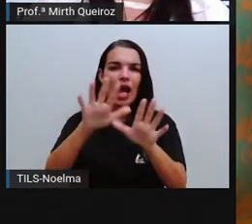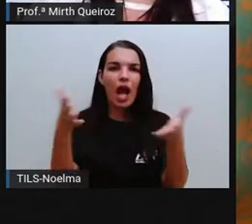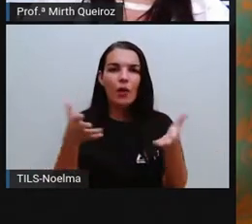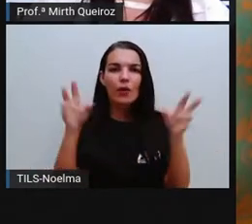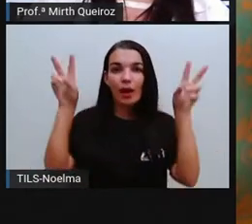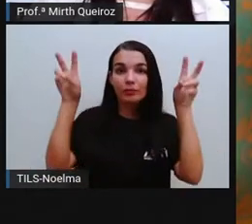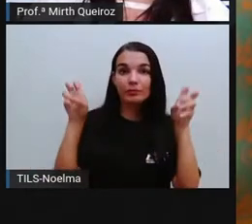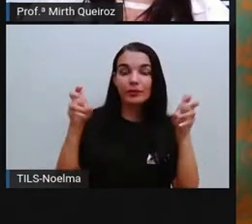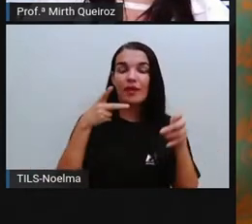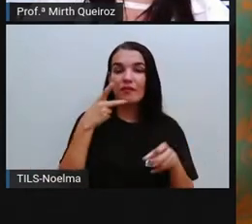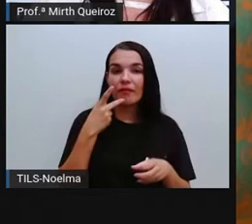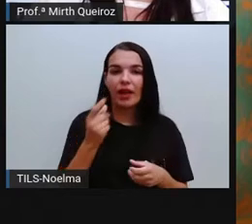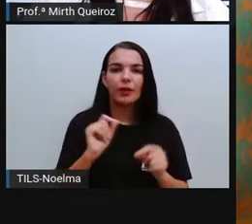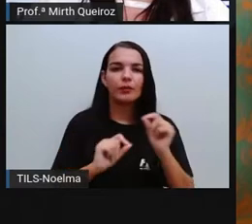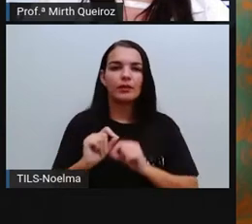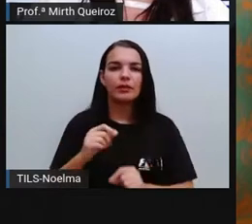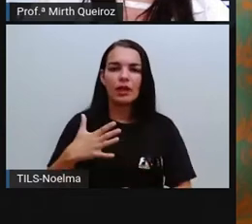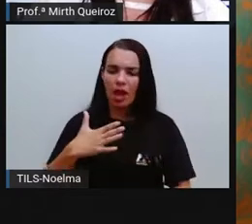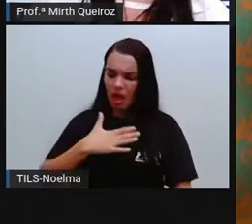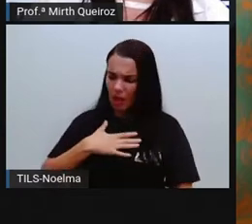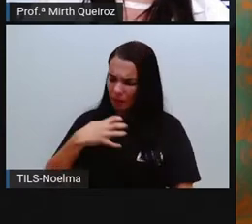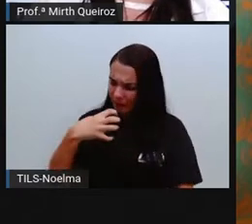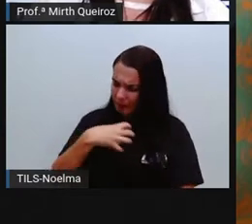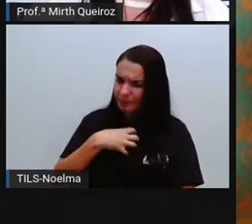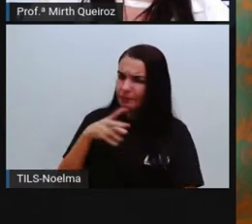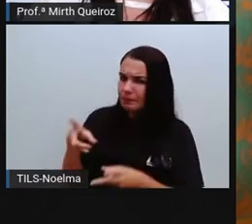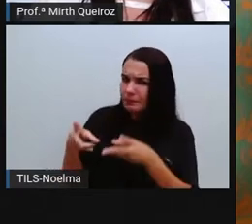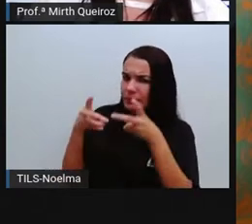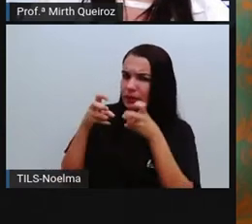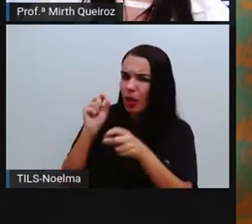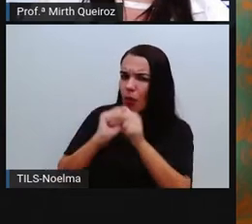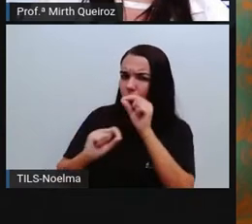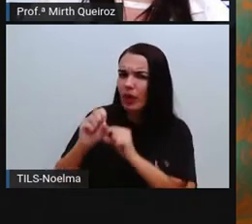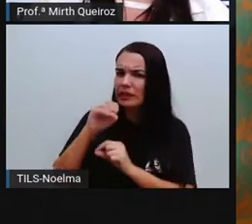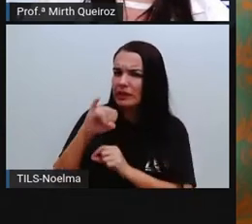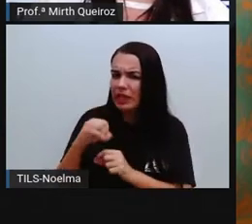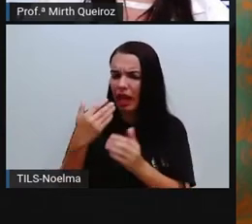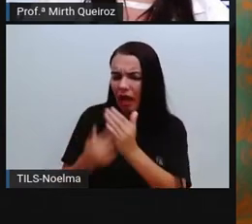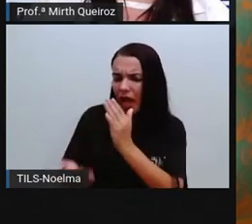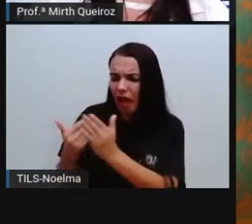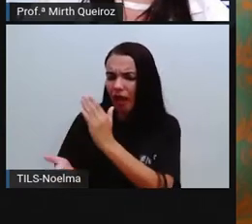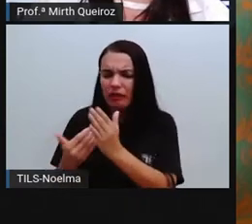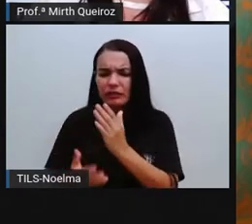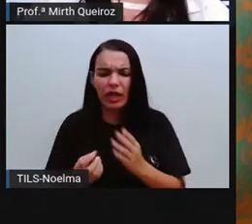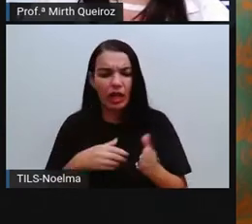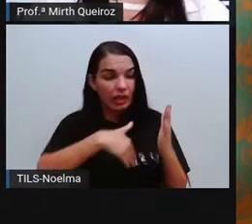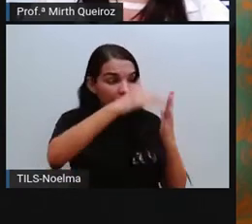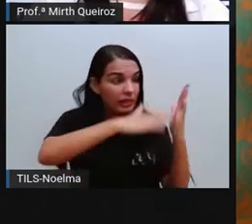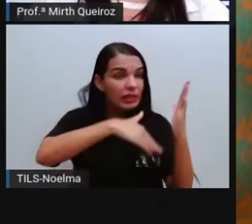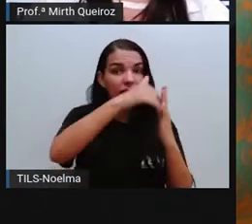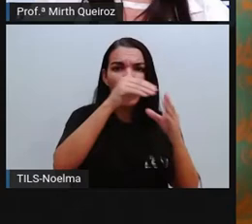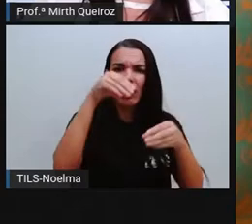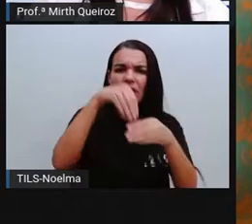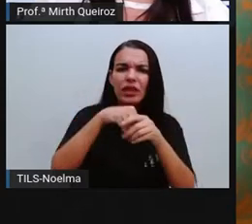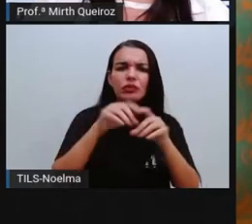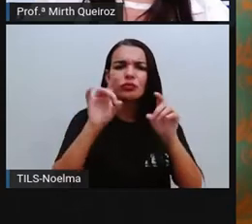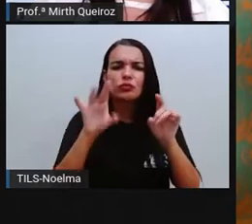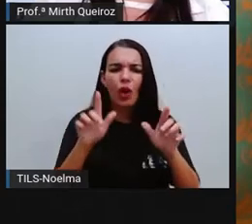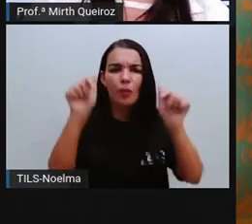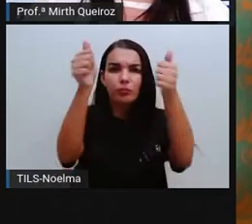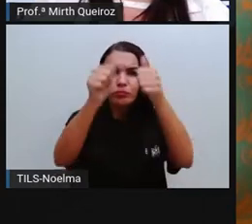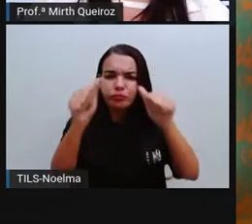de Mônica Nadeau. Eu percebi que se gastava muito dinheiro, muita tinta dentro de um